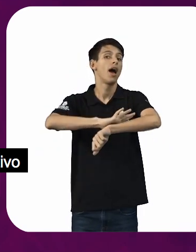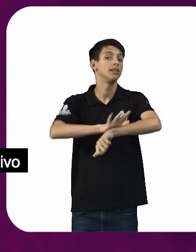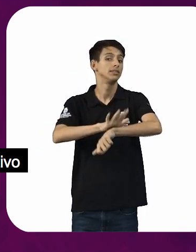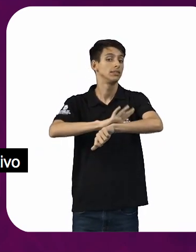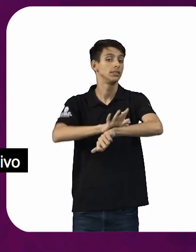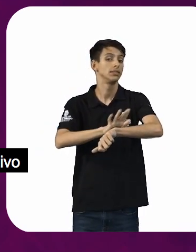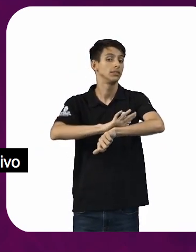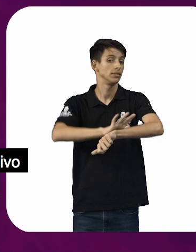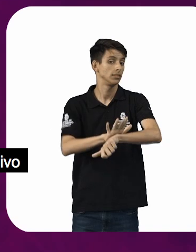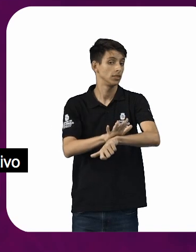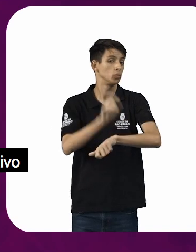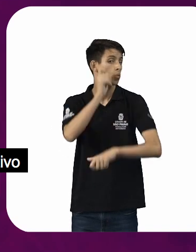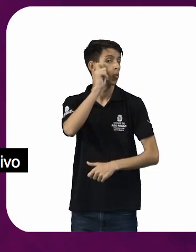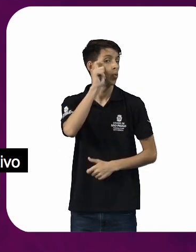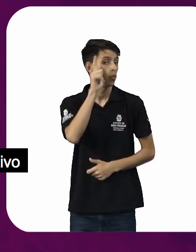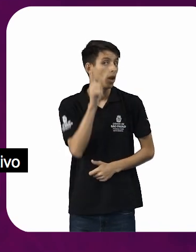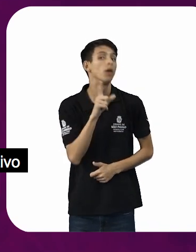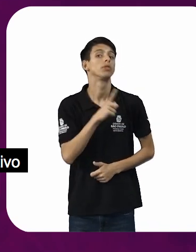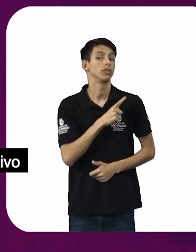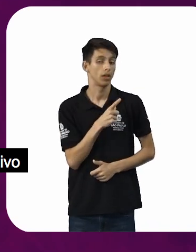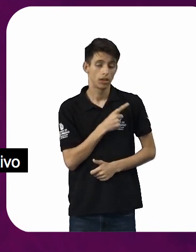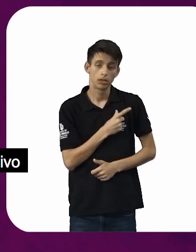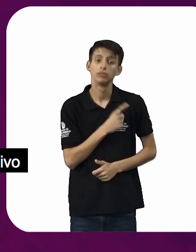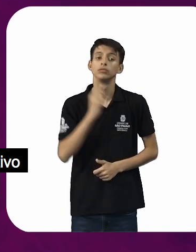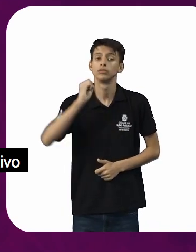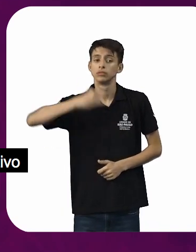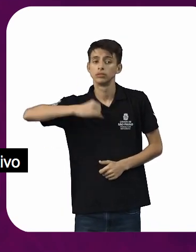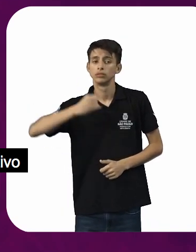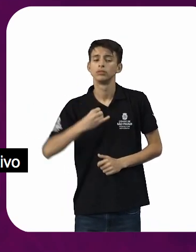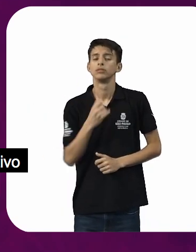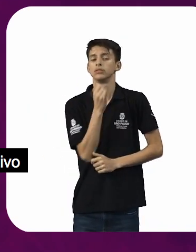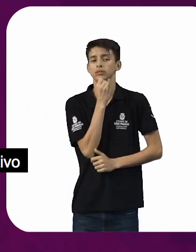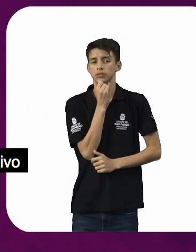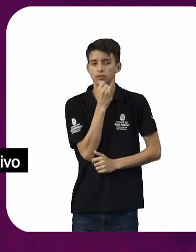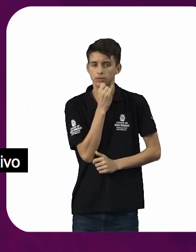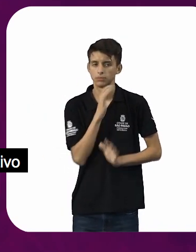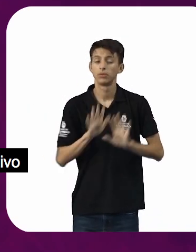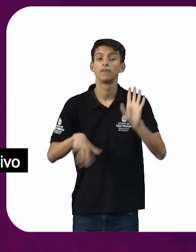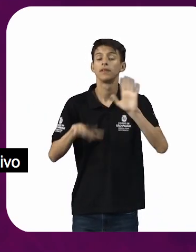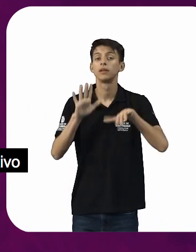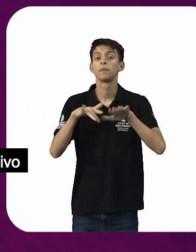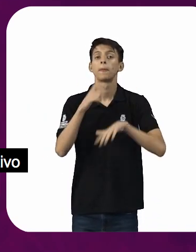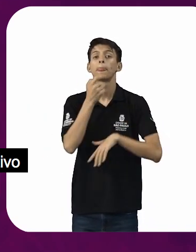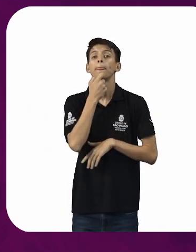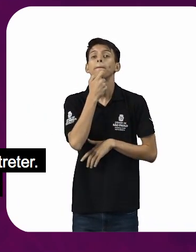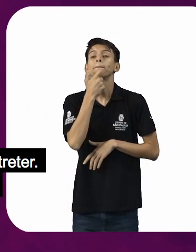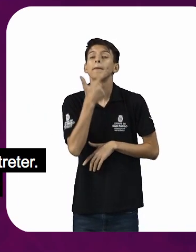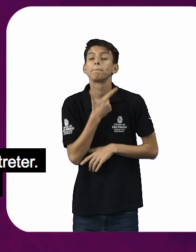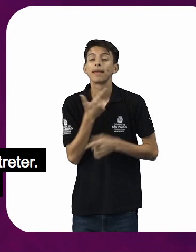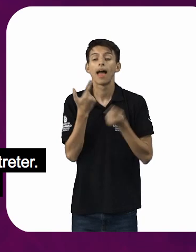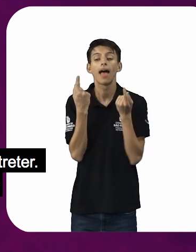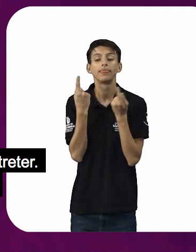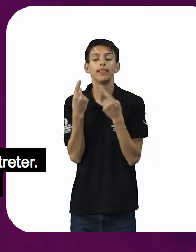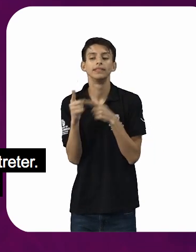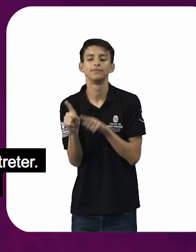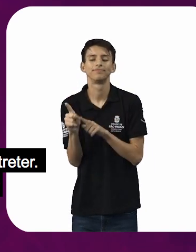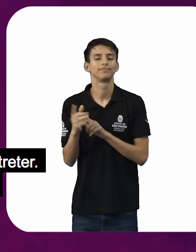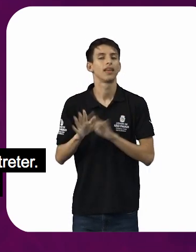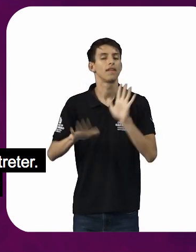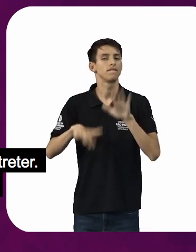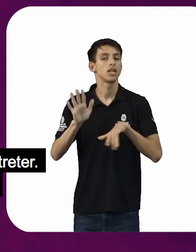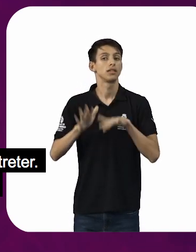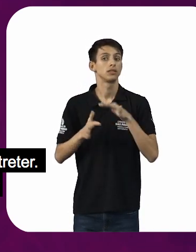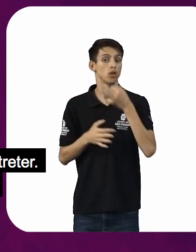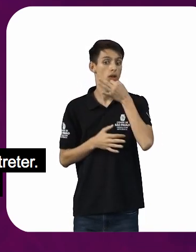os indivíduos, né, isoladamente. Né, quando eu faço uma piada jocosa, quando eu faço um